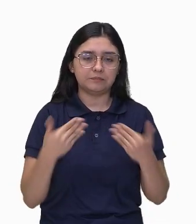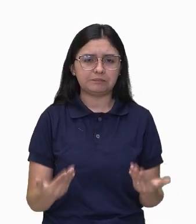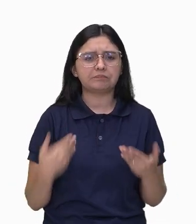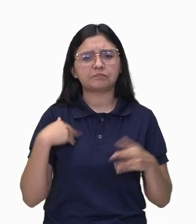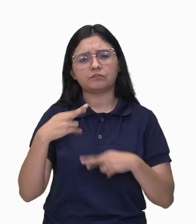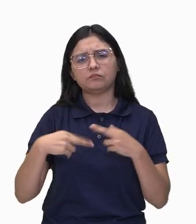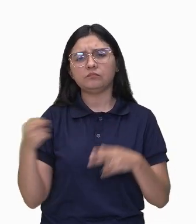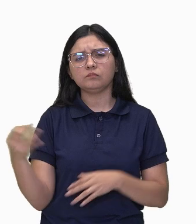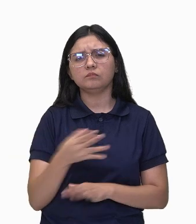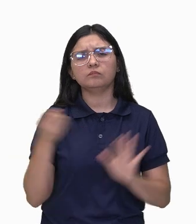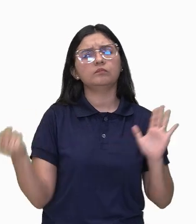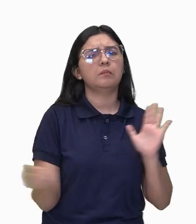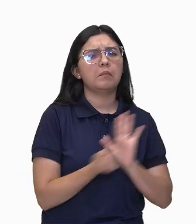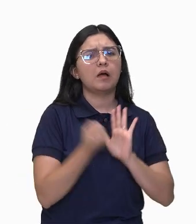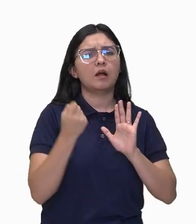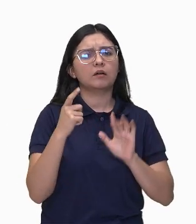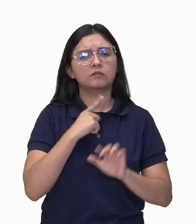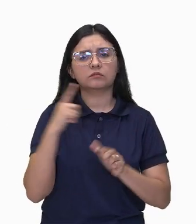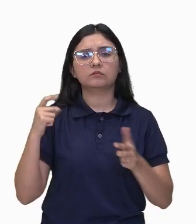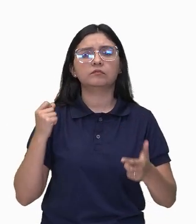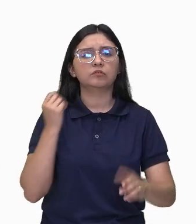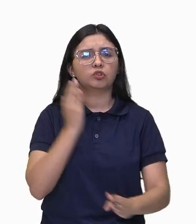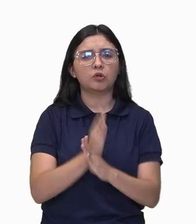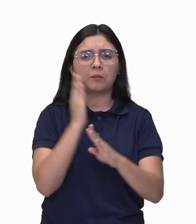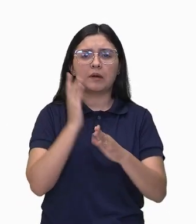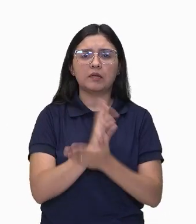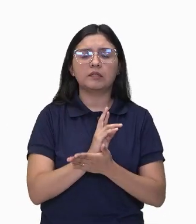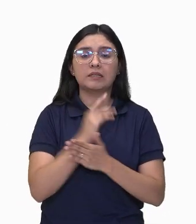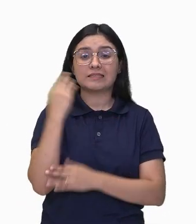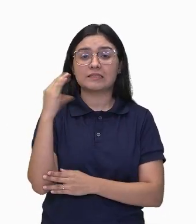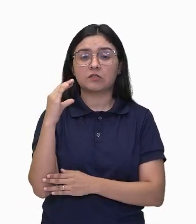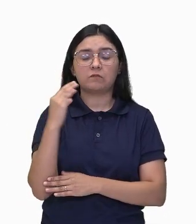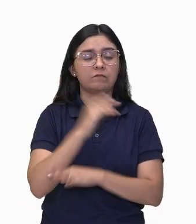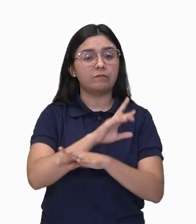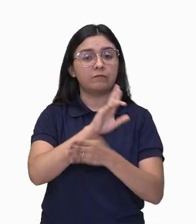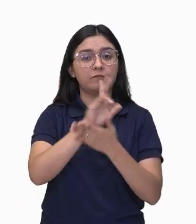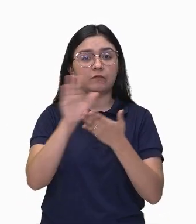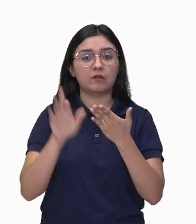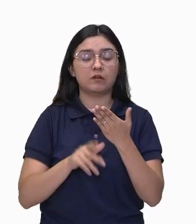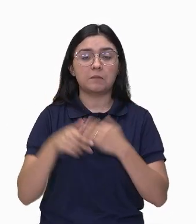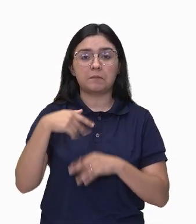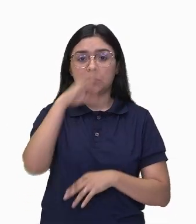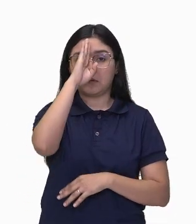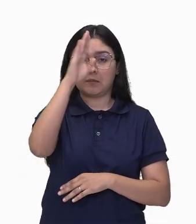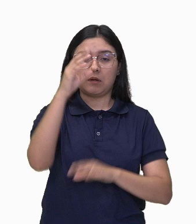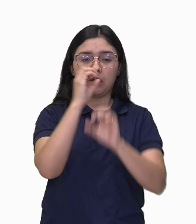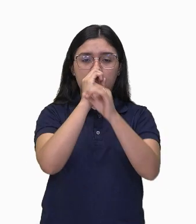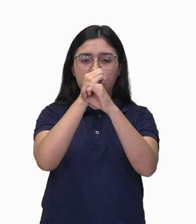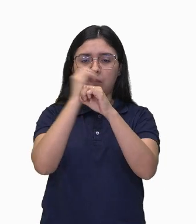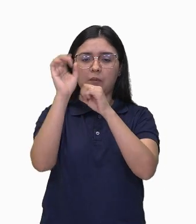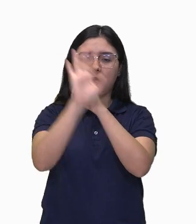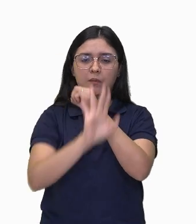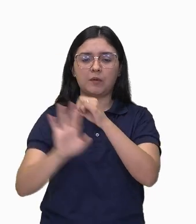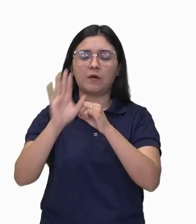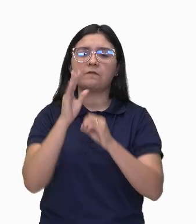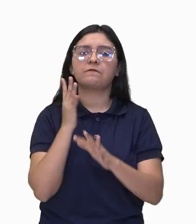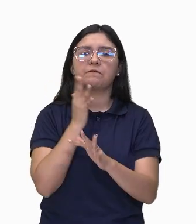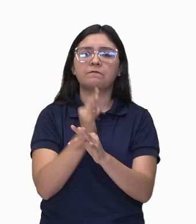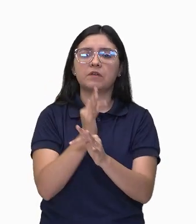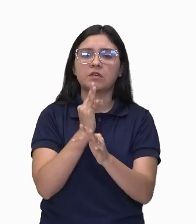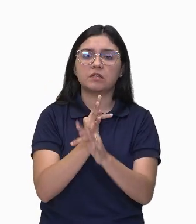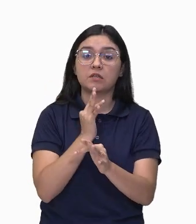foi marcado por importantes descobertas científicas, notadamente nos campos da astronomia, da física,